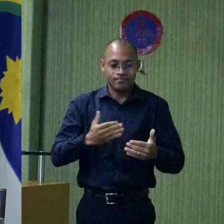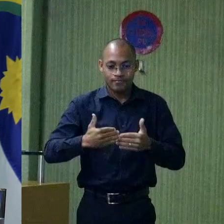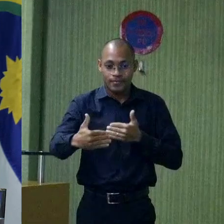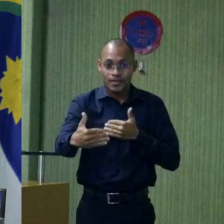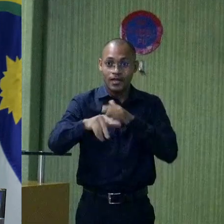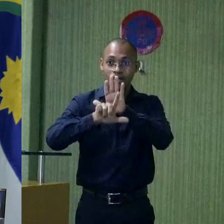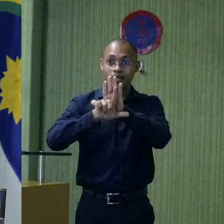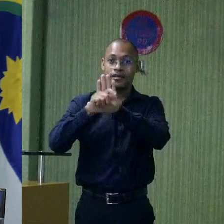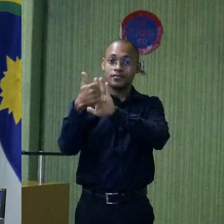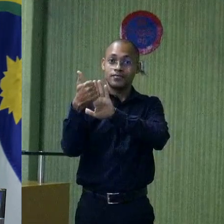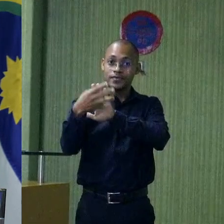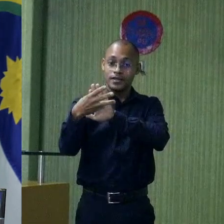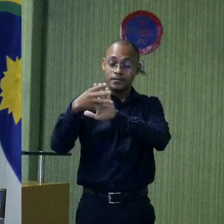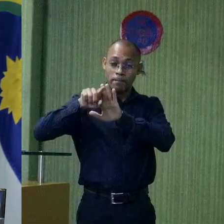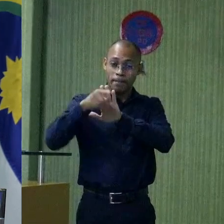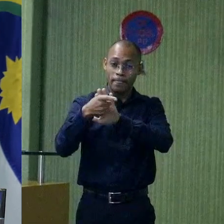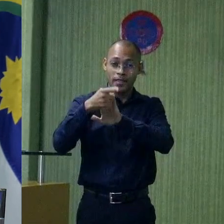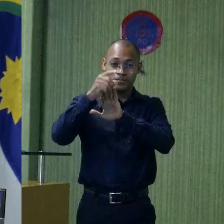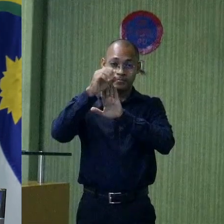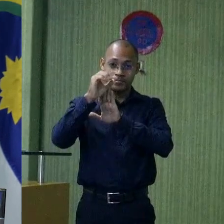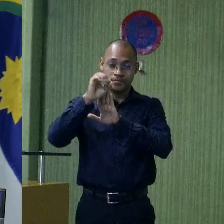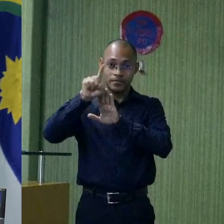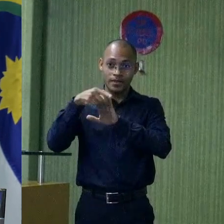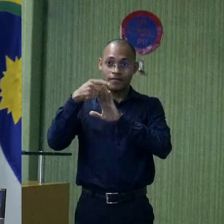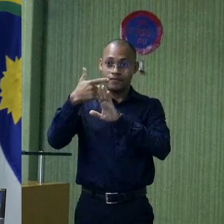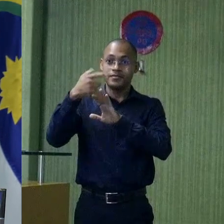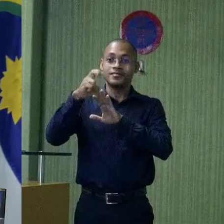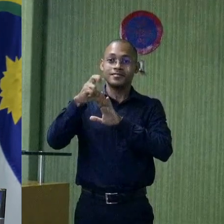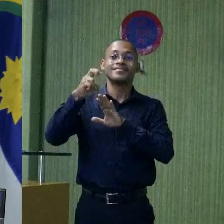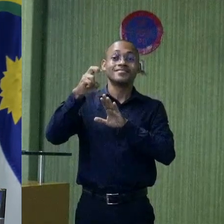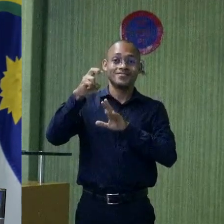13 13005 de 25/6